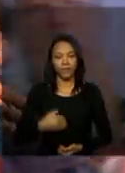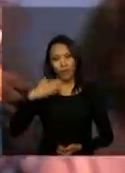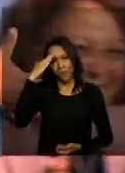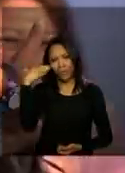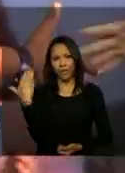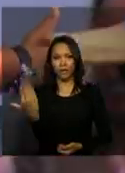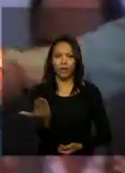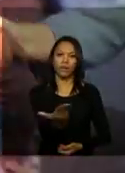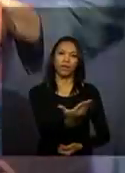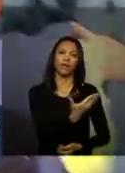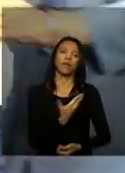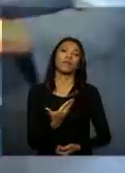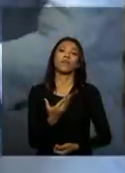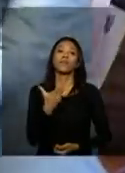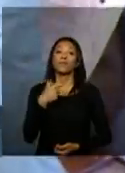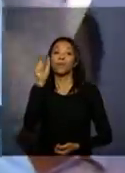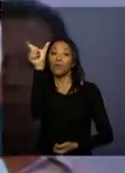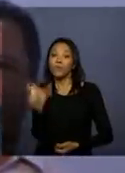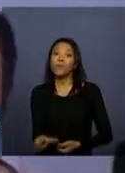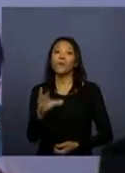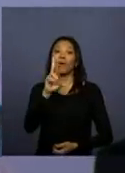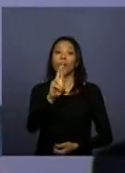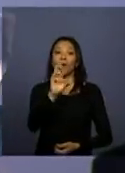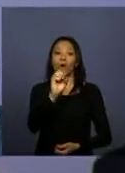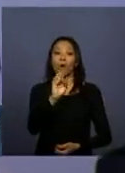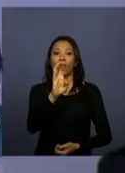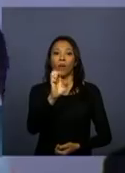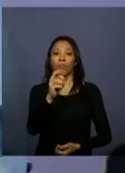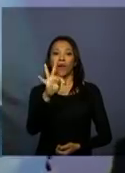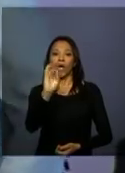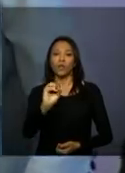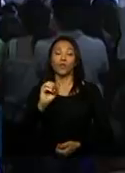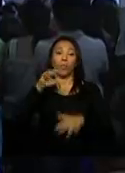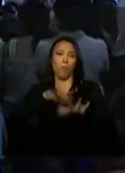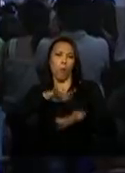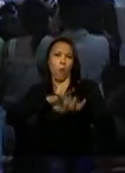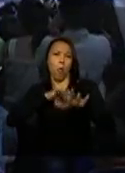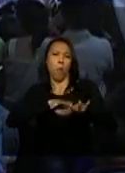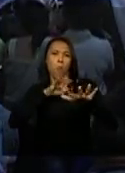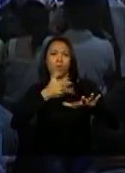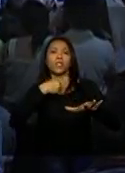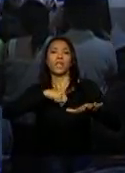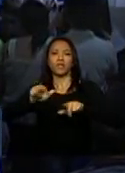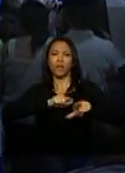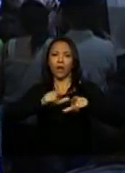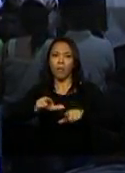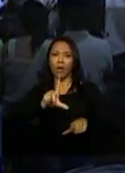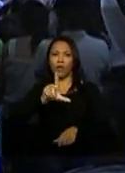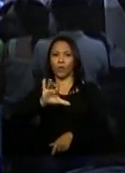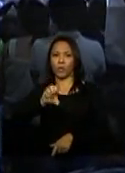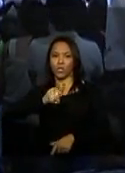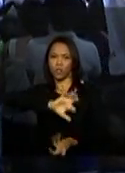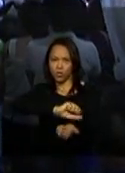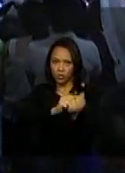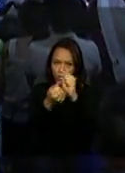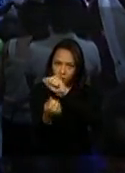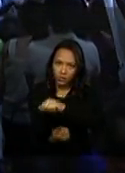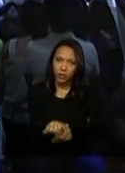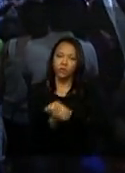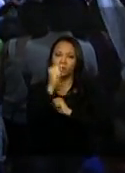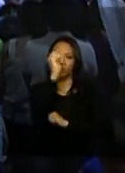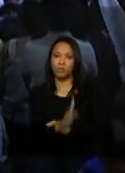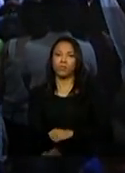Obrigado, companheiro Roberto Laureano, do Movimento Nacional dos Catadores de Materiais